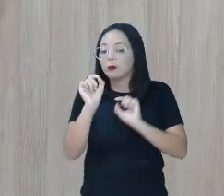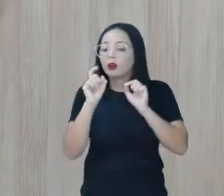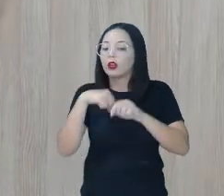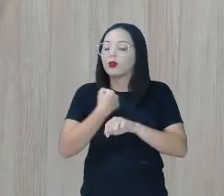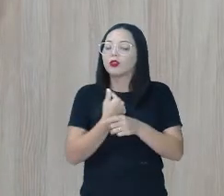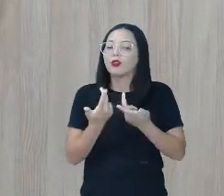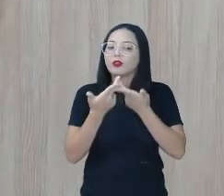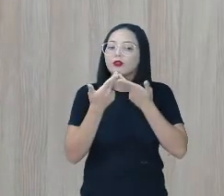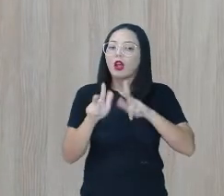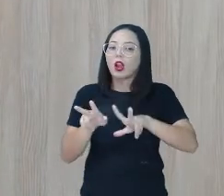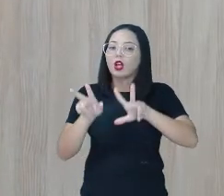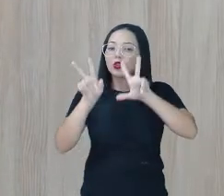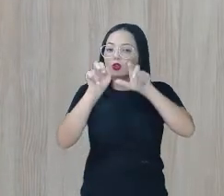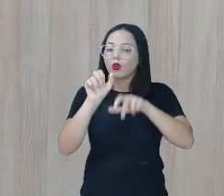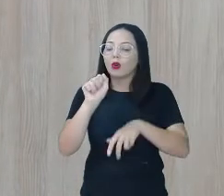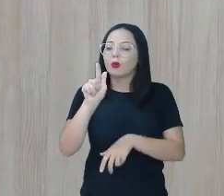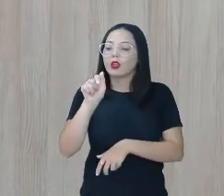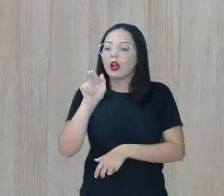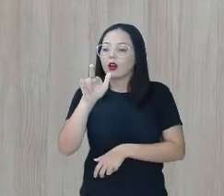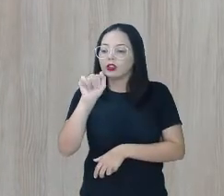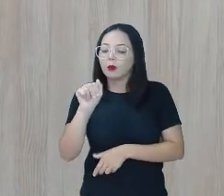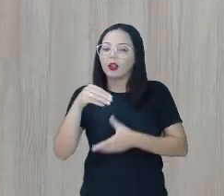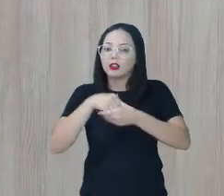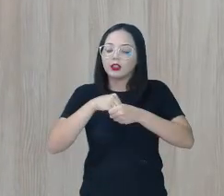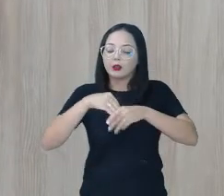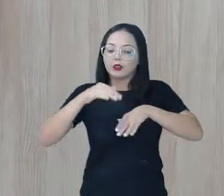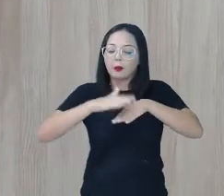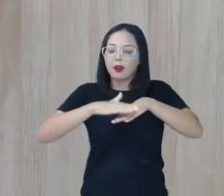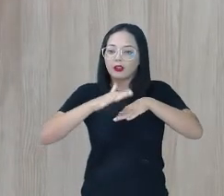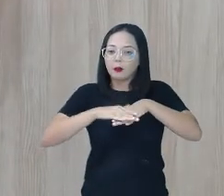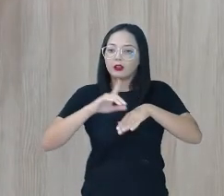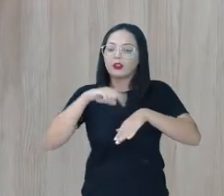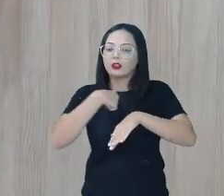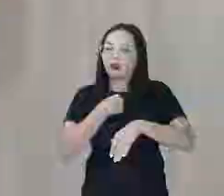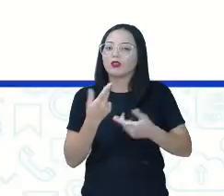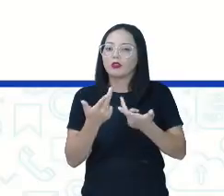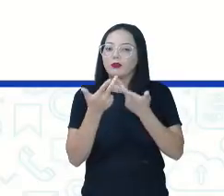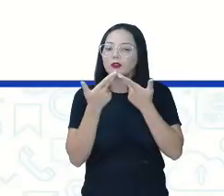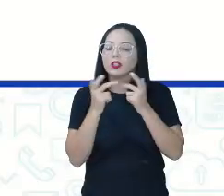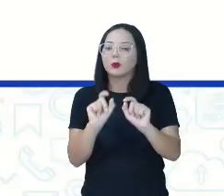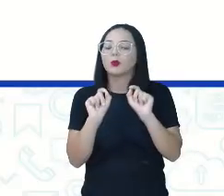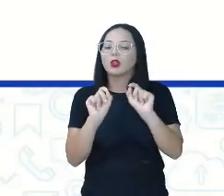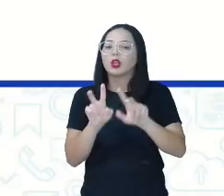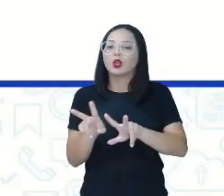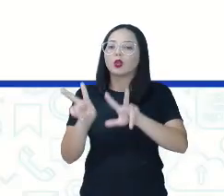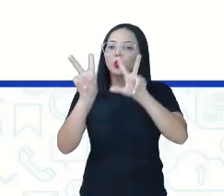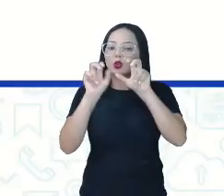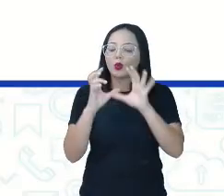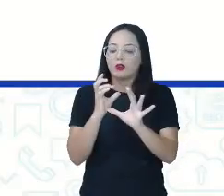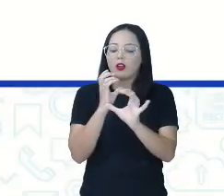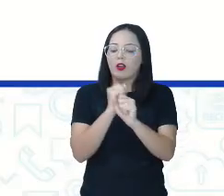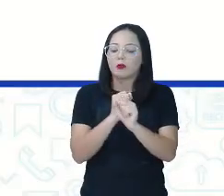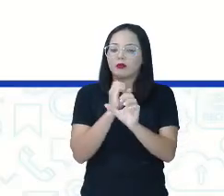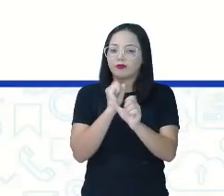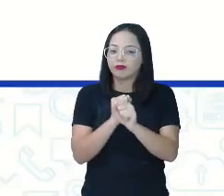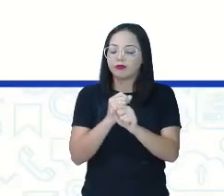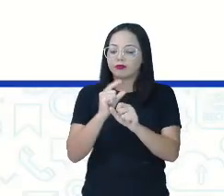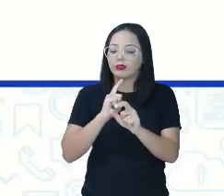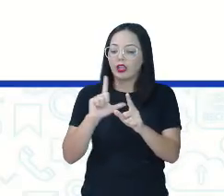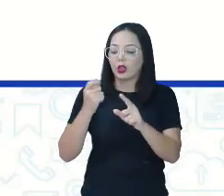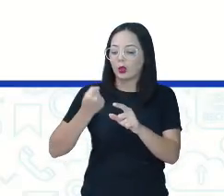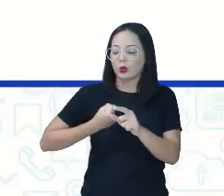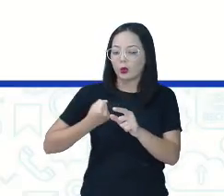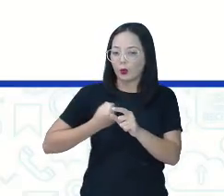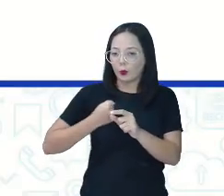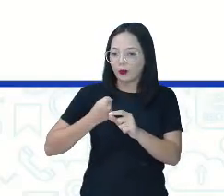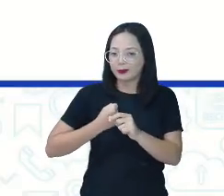fala de questões algébricas em matemática, estamos falando aí de operações que envolvem